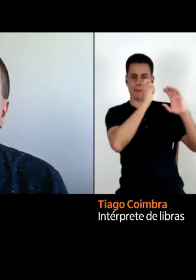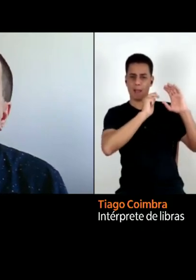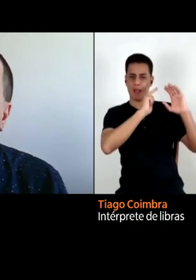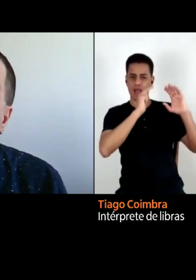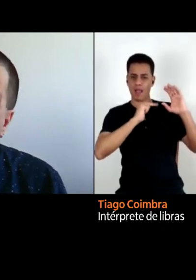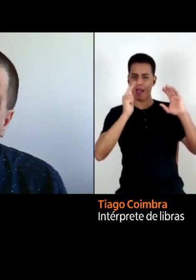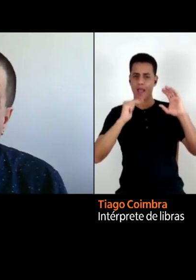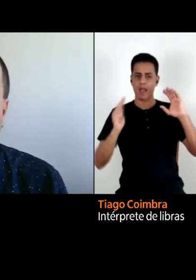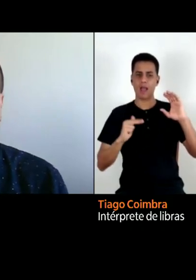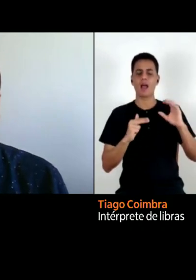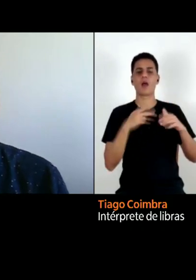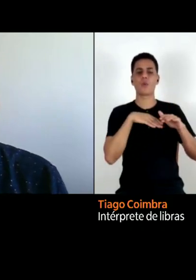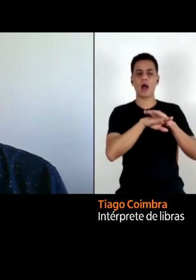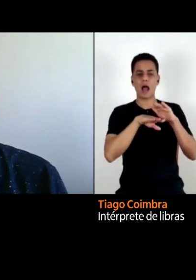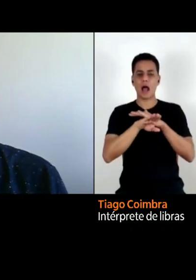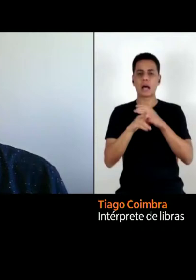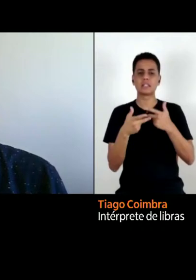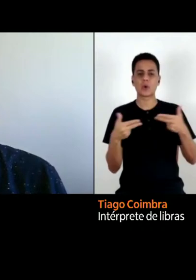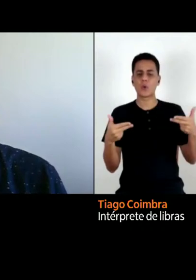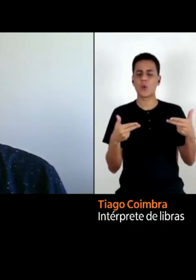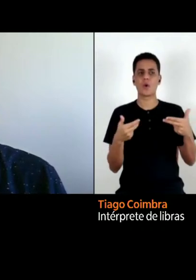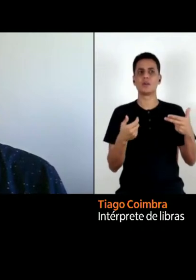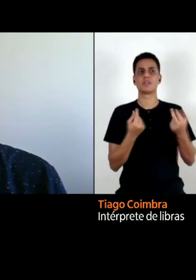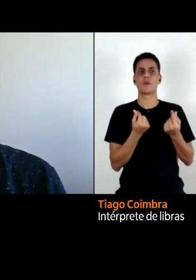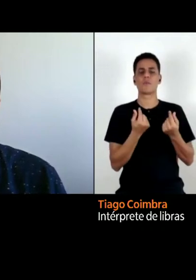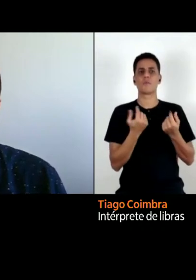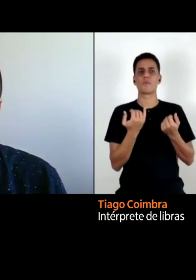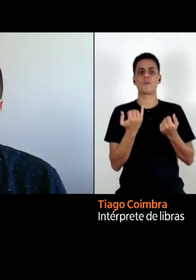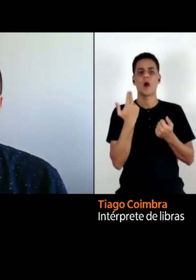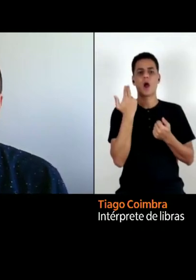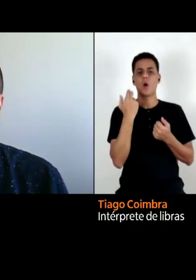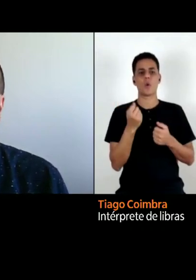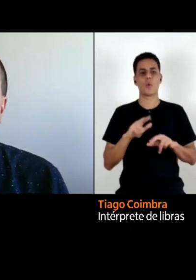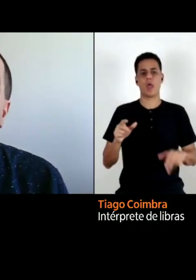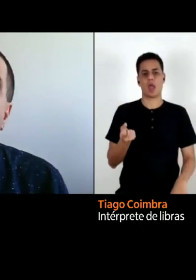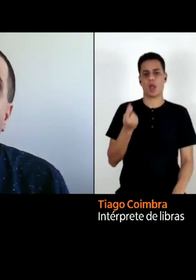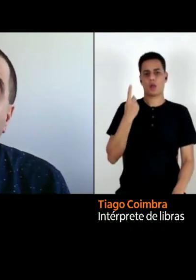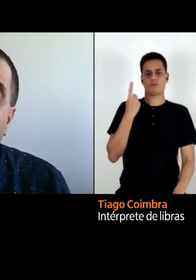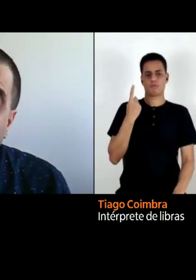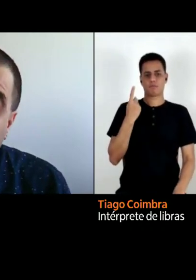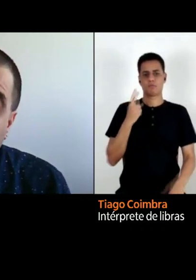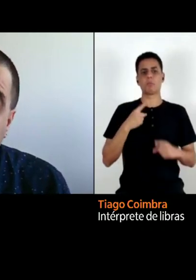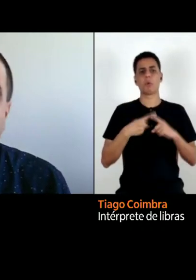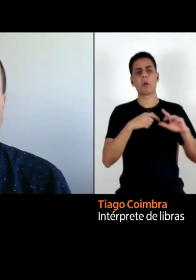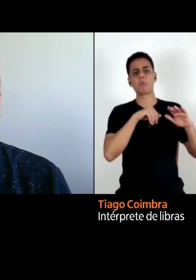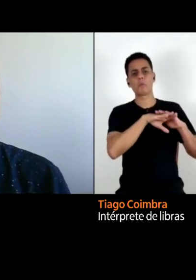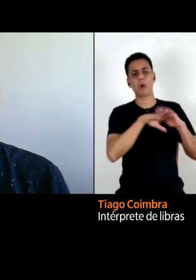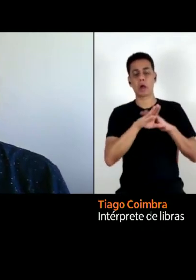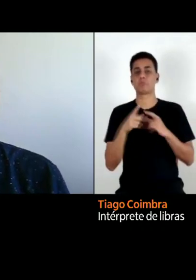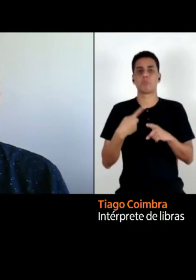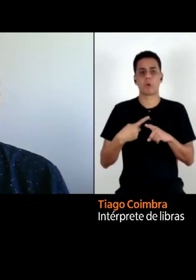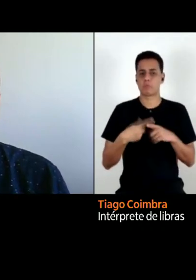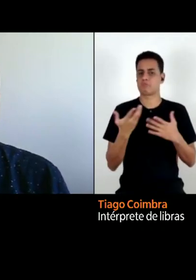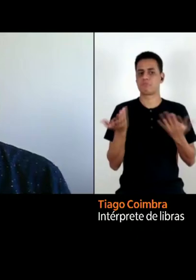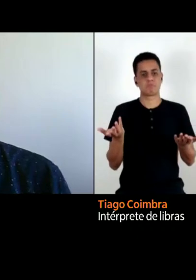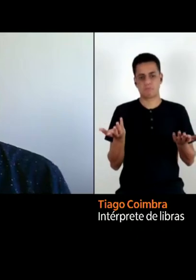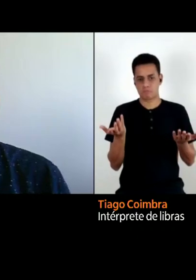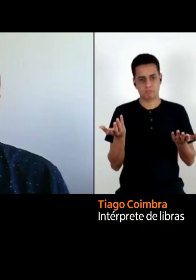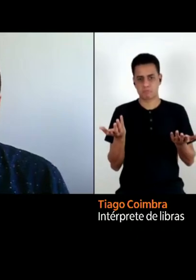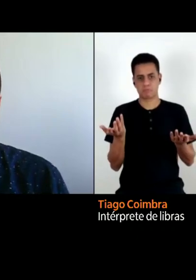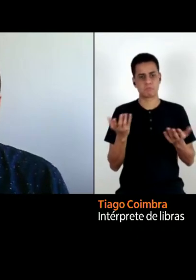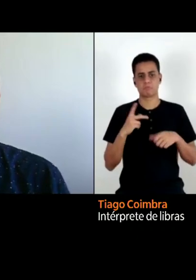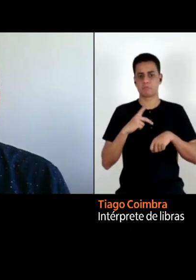e minérios incomuns, por propósitos ignorados. Conclui Gunning,